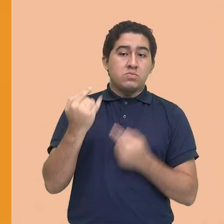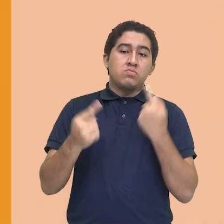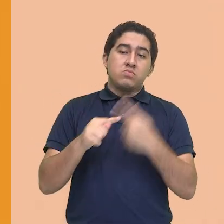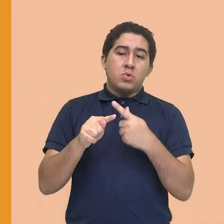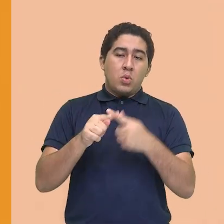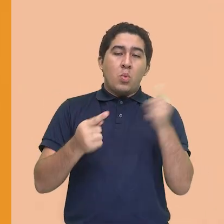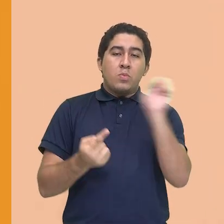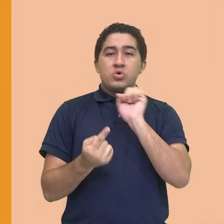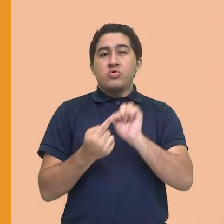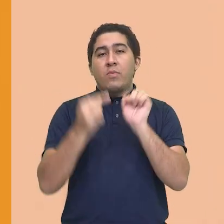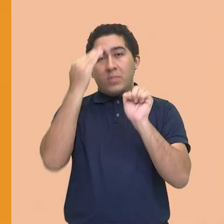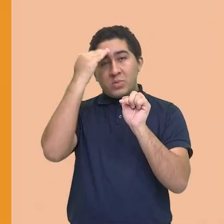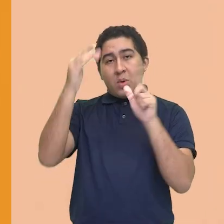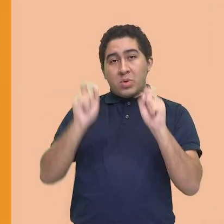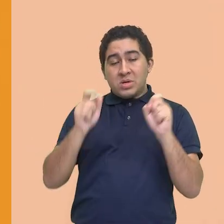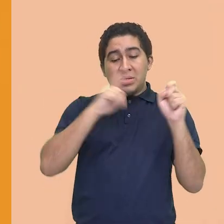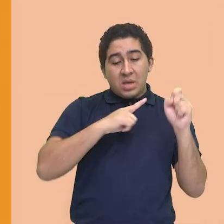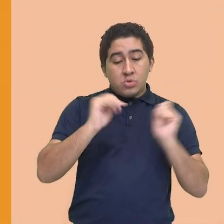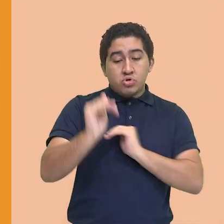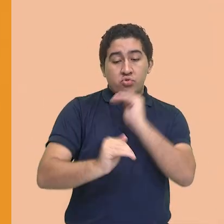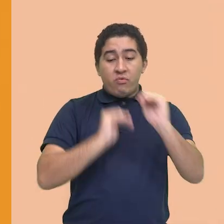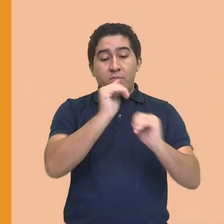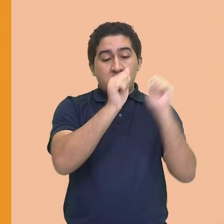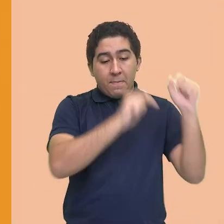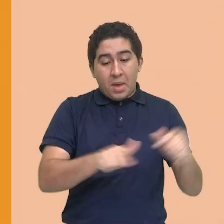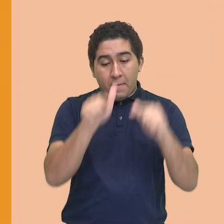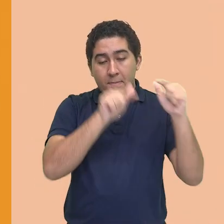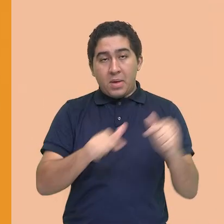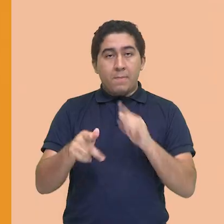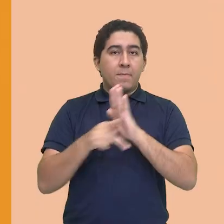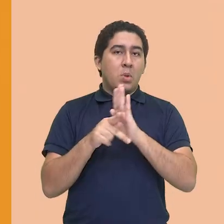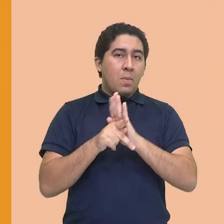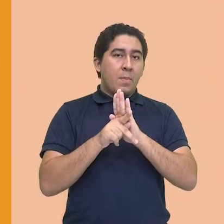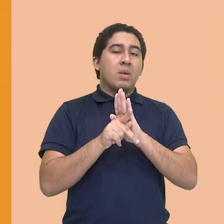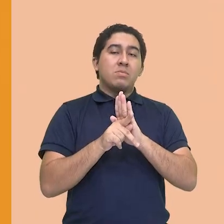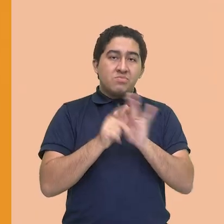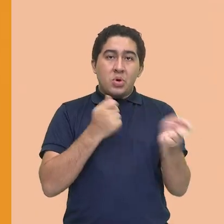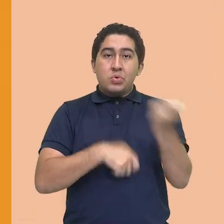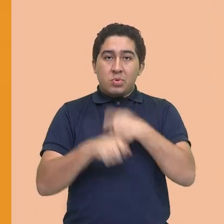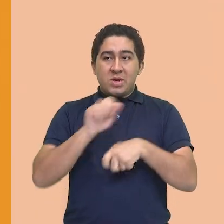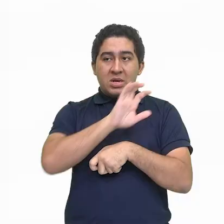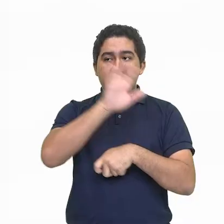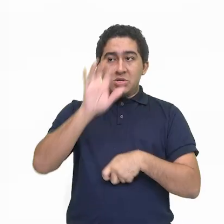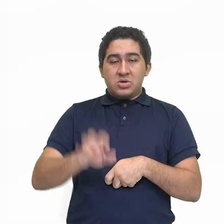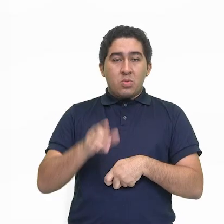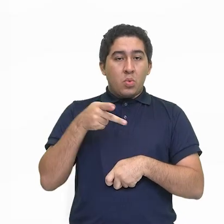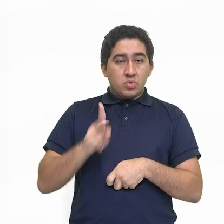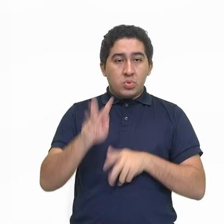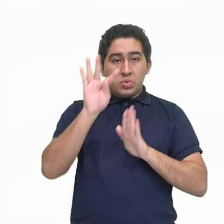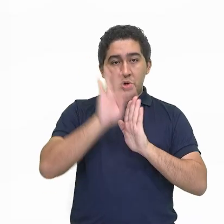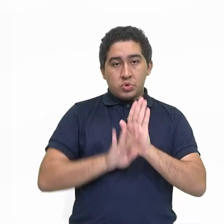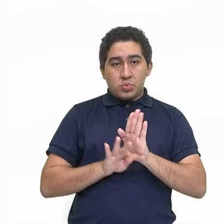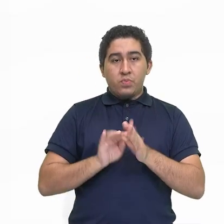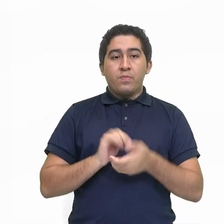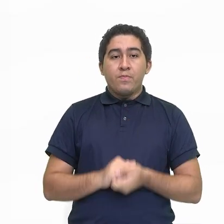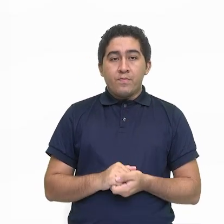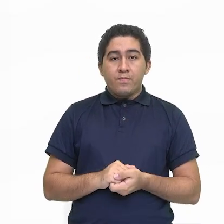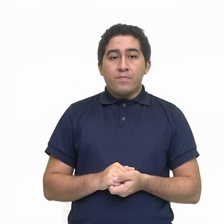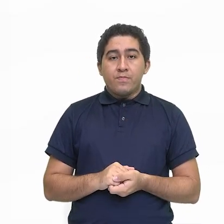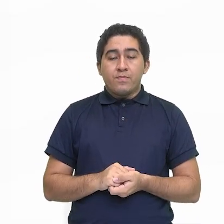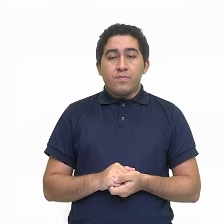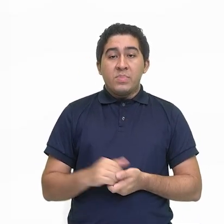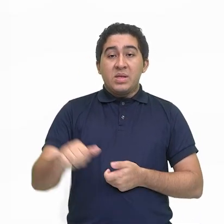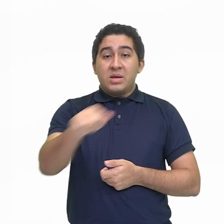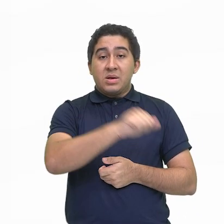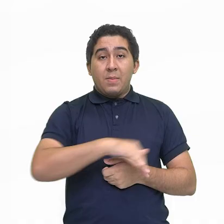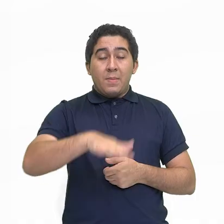visava acelerar o desenvolvimento econômico da região. Vamos adiante com o texto, vamos lá. Terras sem